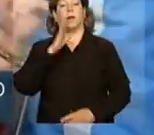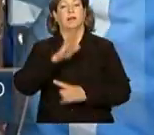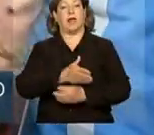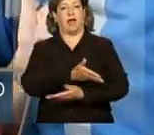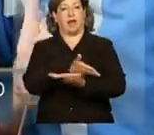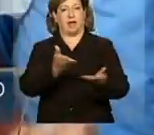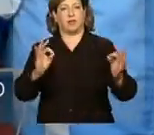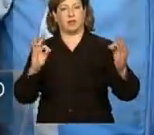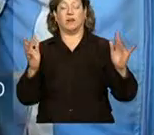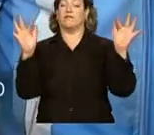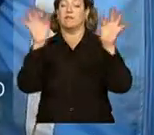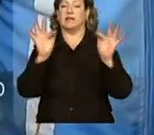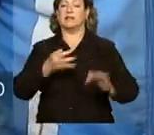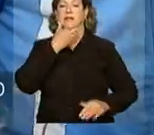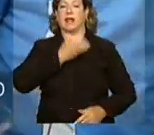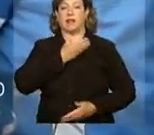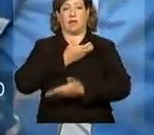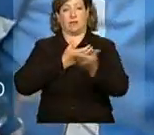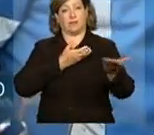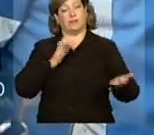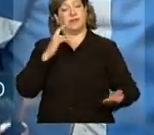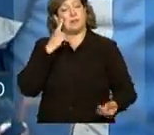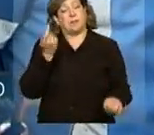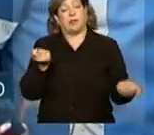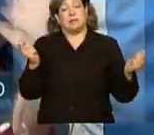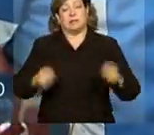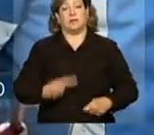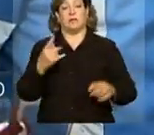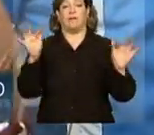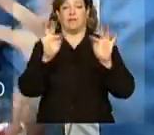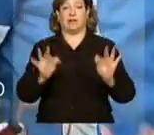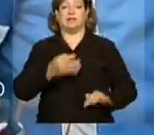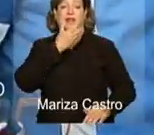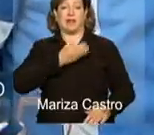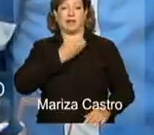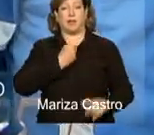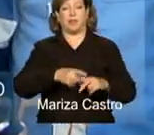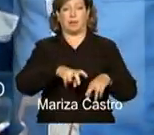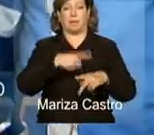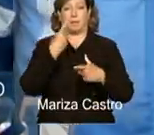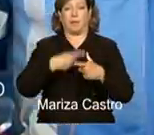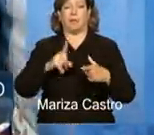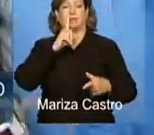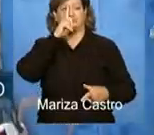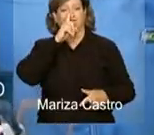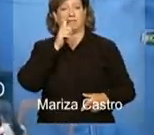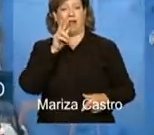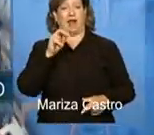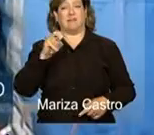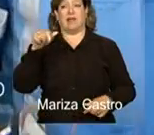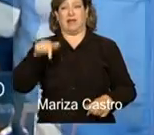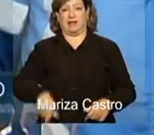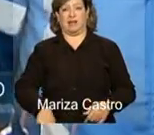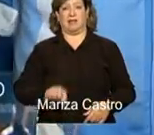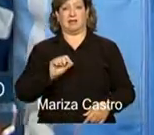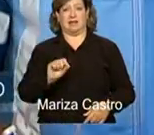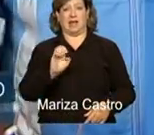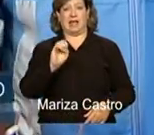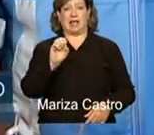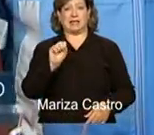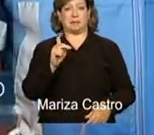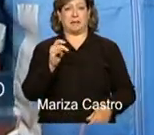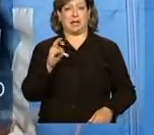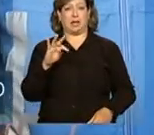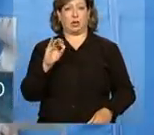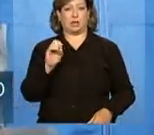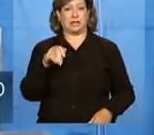vocês. Primeiro, se é possível Feliz Natal com uma situação tão grave aqui no estado. Mas eu tenho certeza que todo